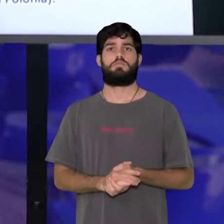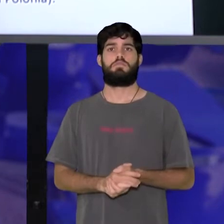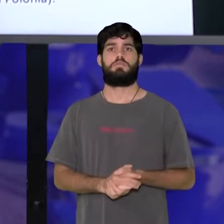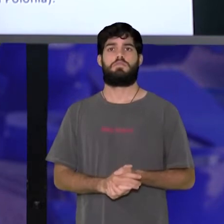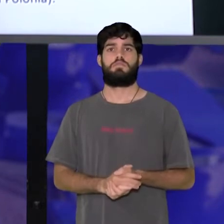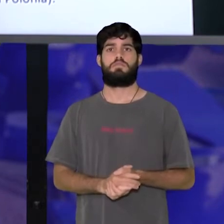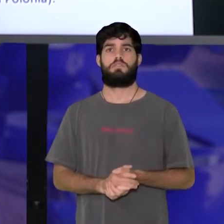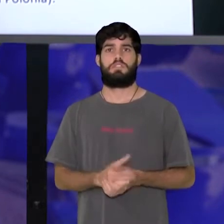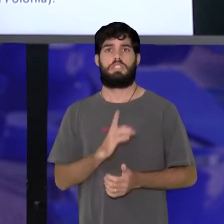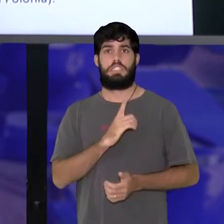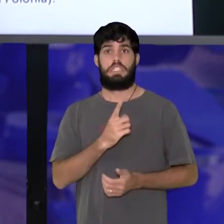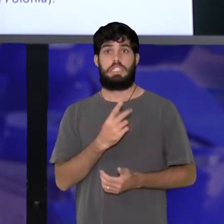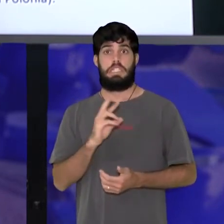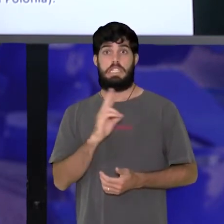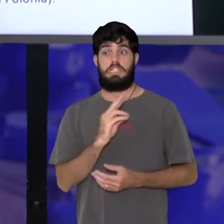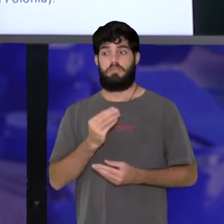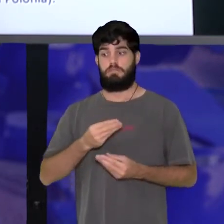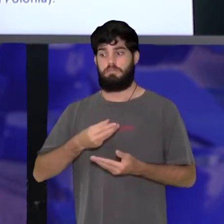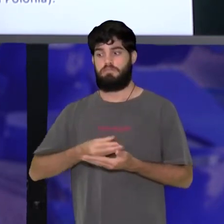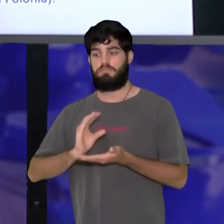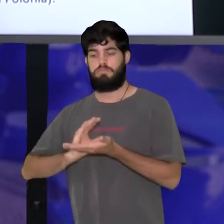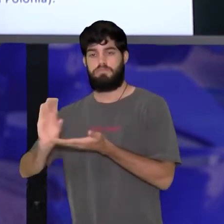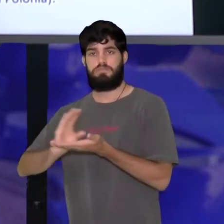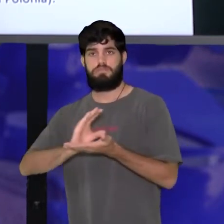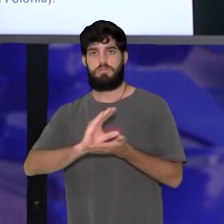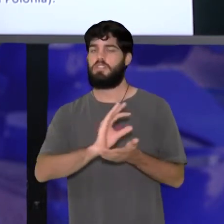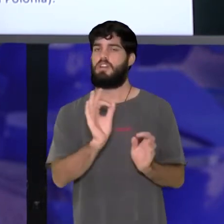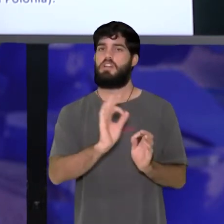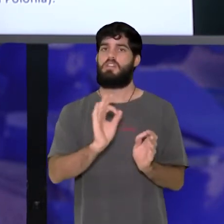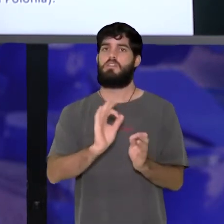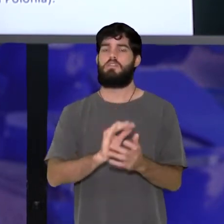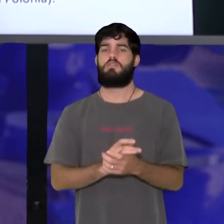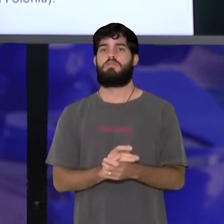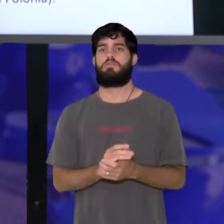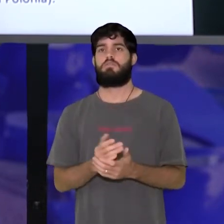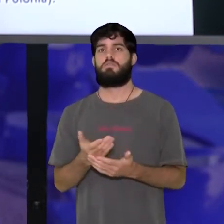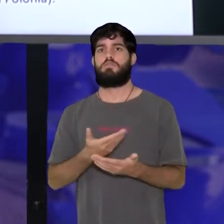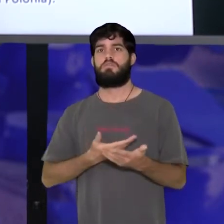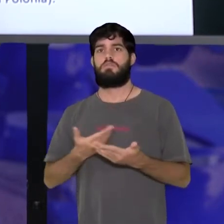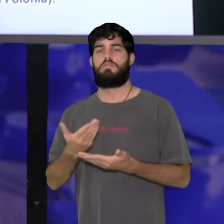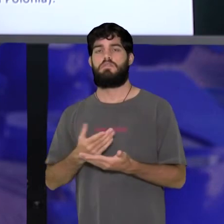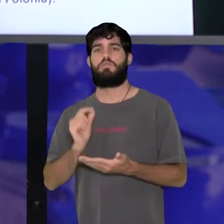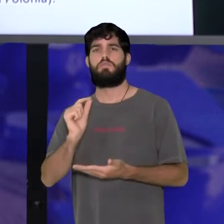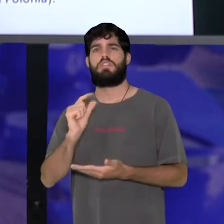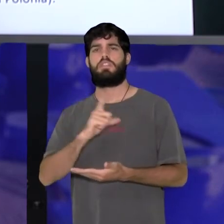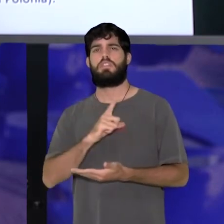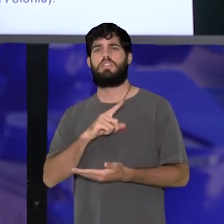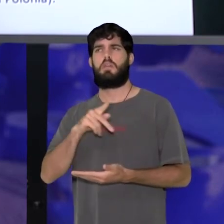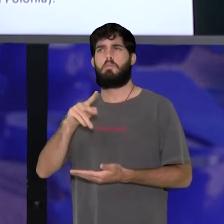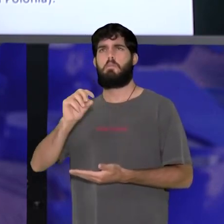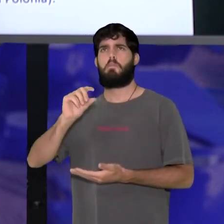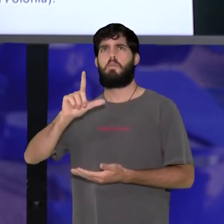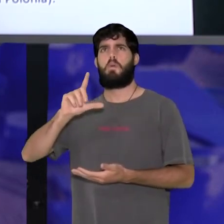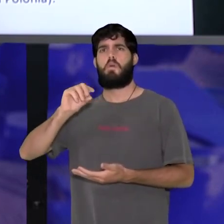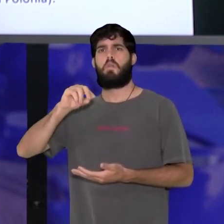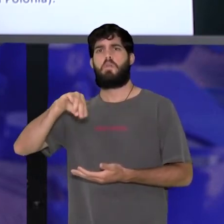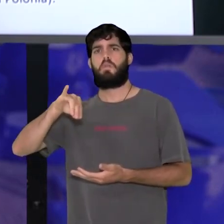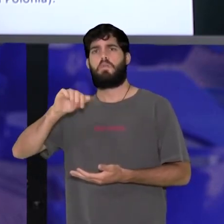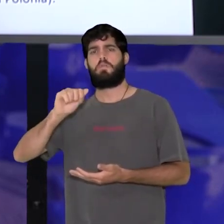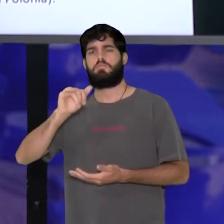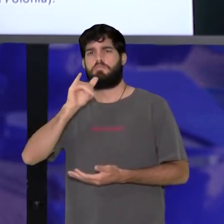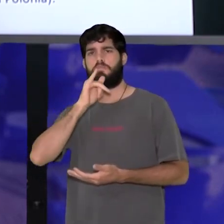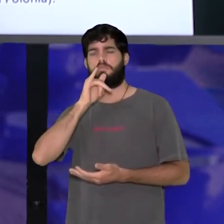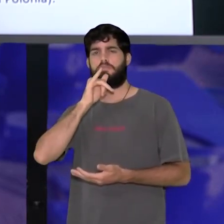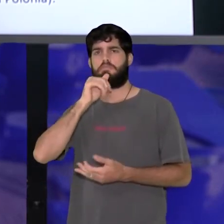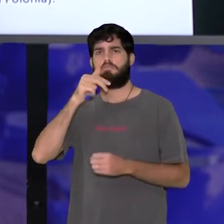dinheiro assim para estar entregando, mas ela fez uma parceria. Bom, o que é que tem na Polônia? Digamos que na Polônia tenha